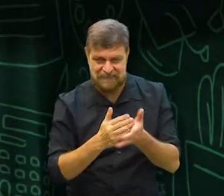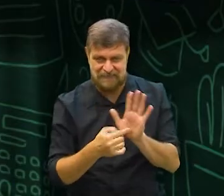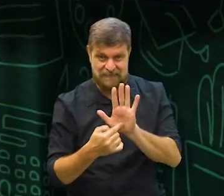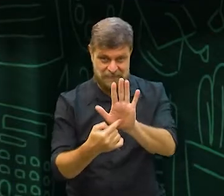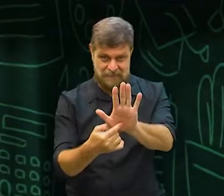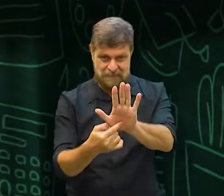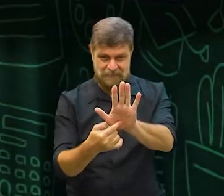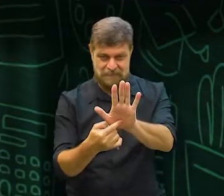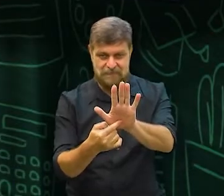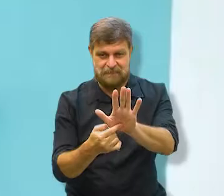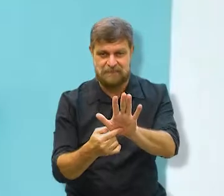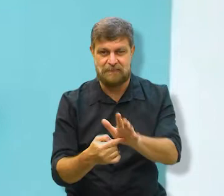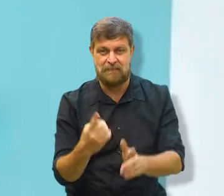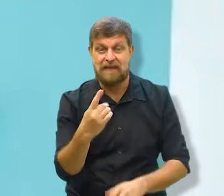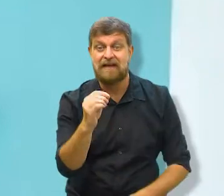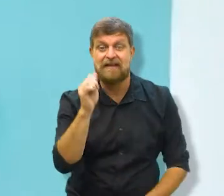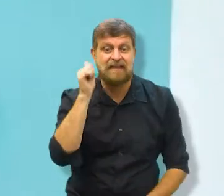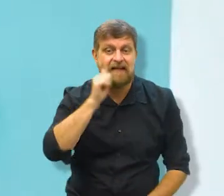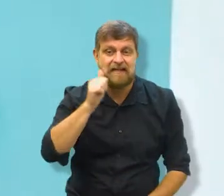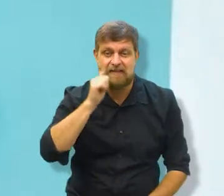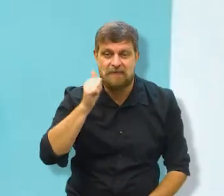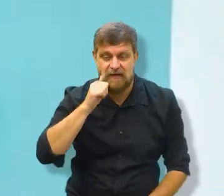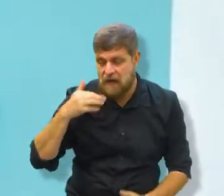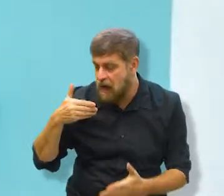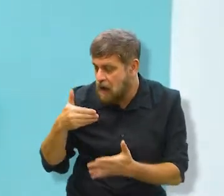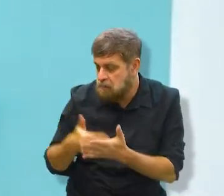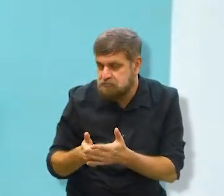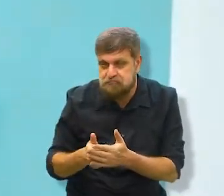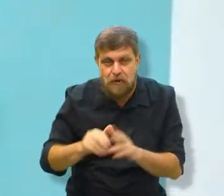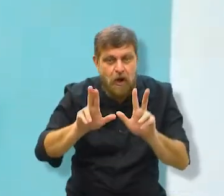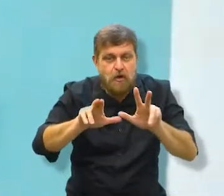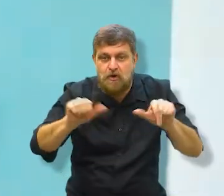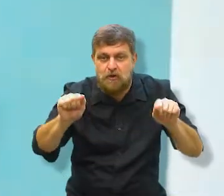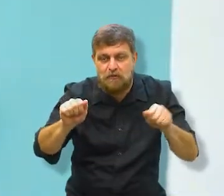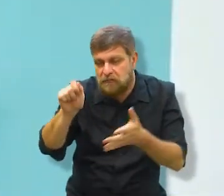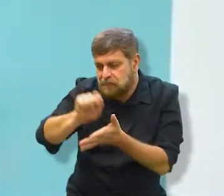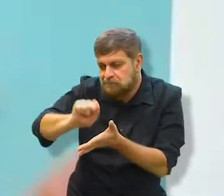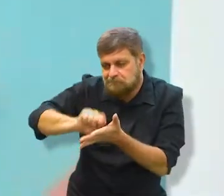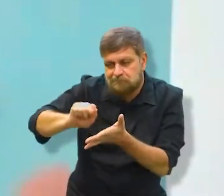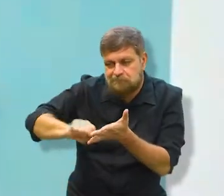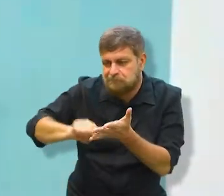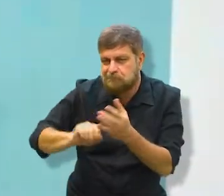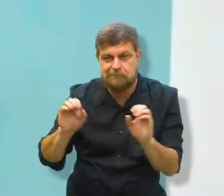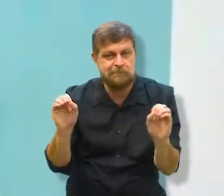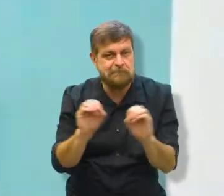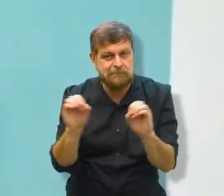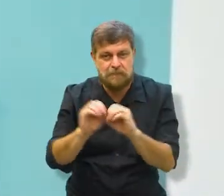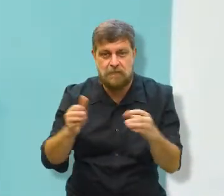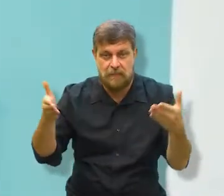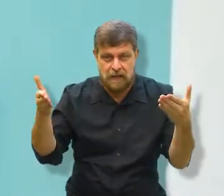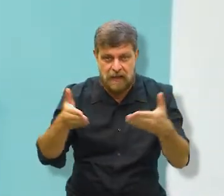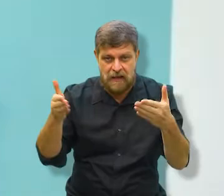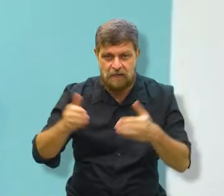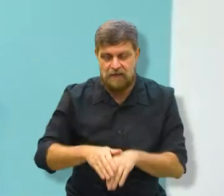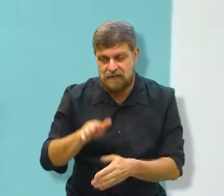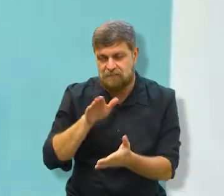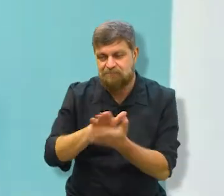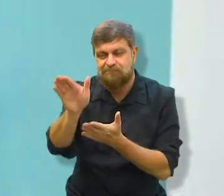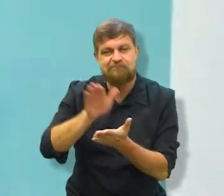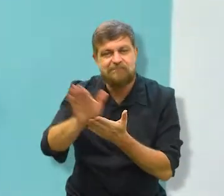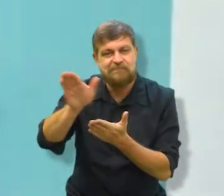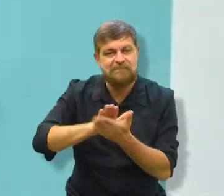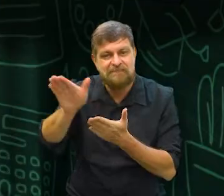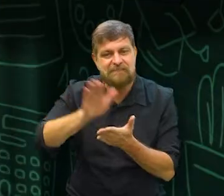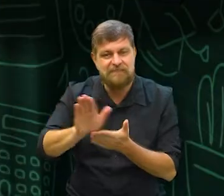em ilustração. São São 10 10 mulheres estilos. que até então não tinham escrito nada e agora estão aí publicando um